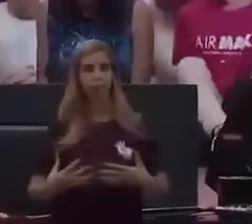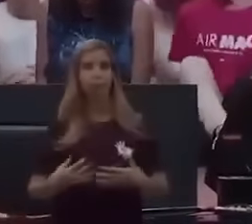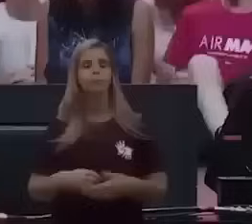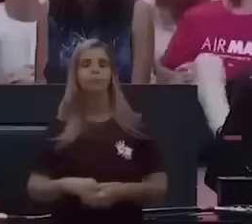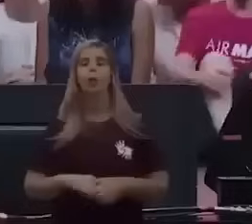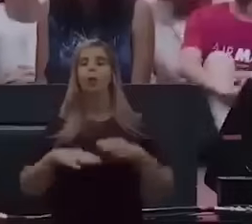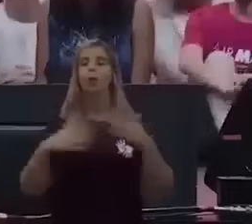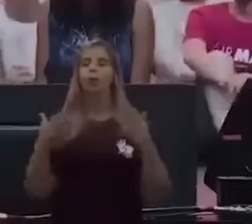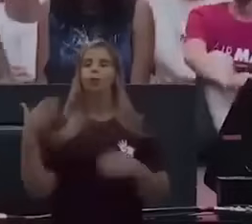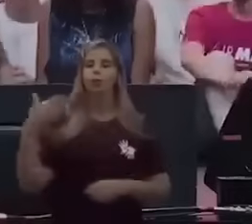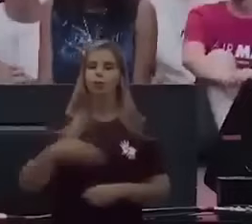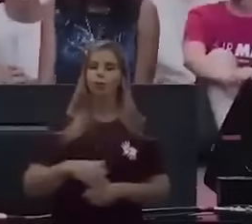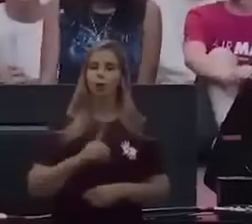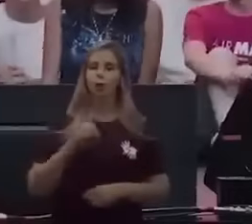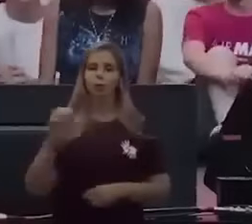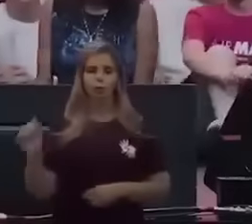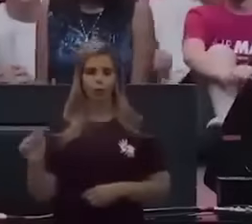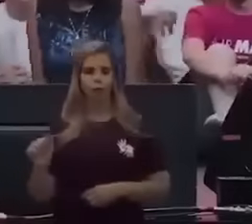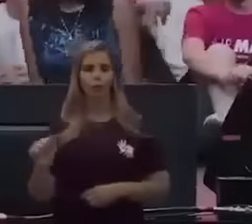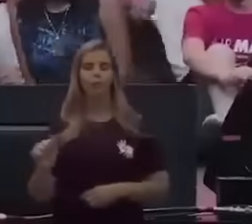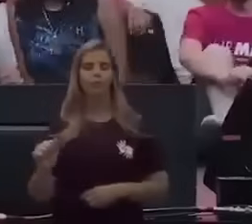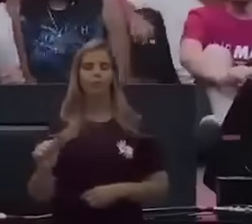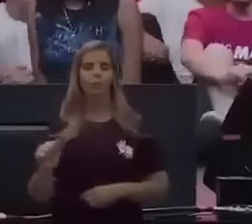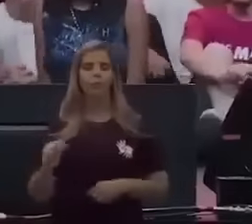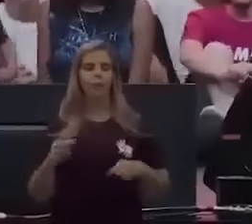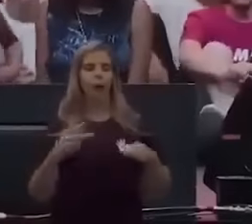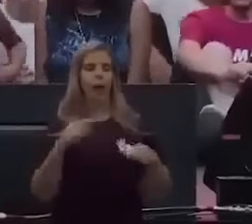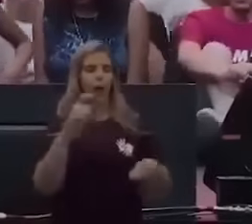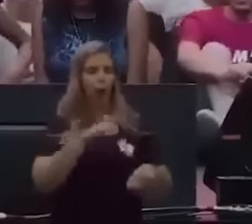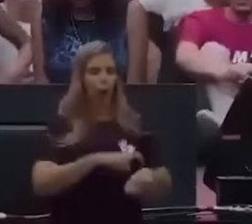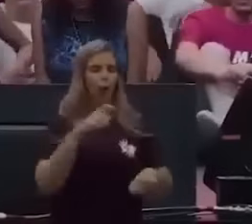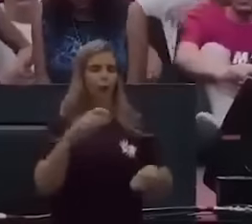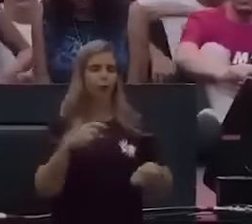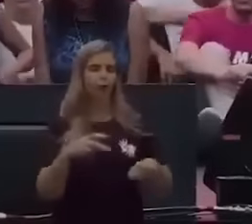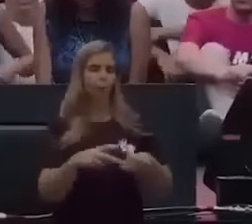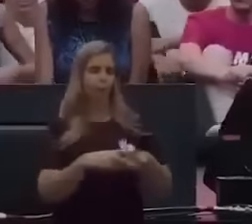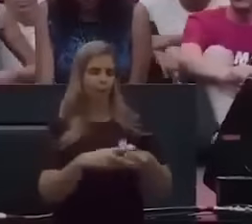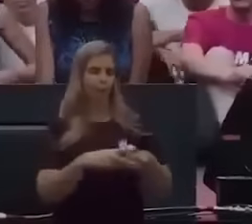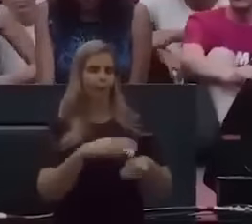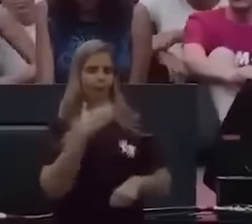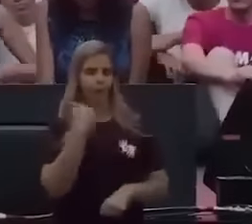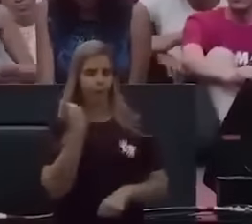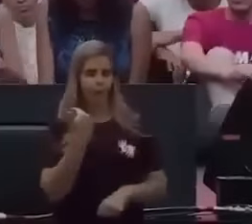que quando chegou o dia da execução de Pedro,